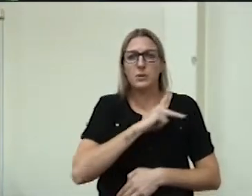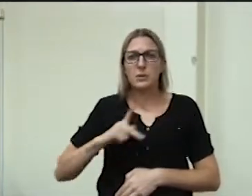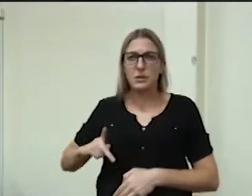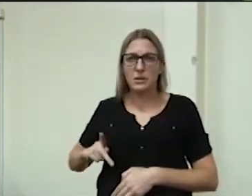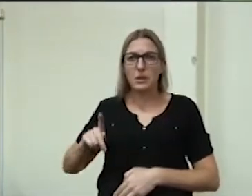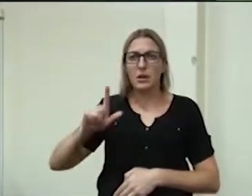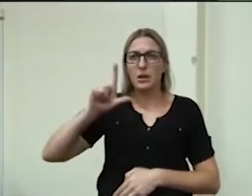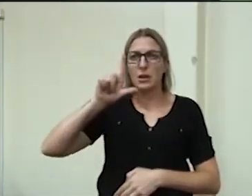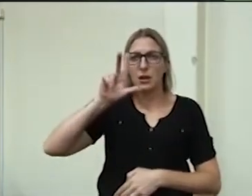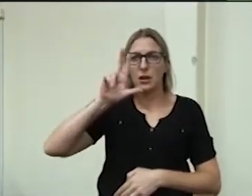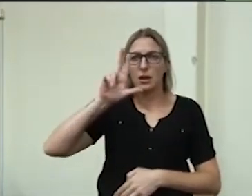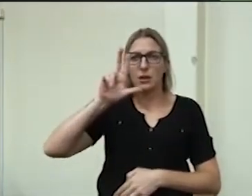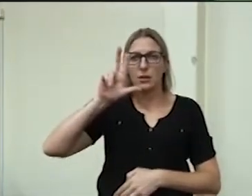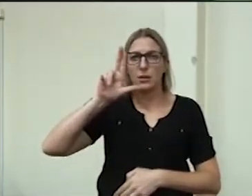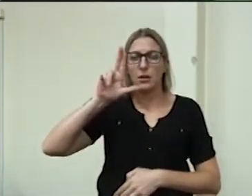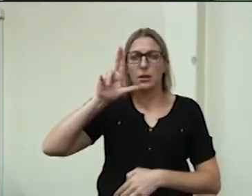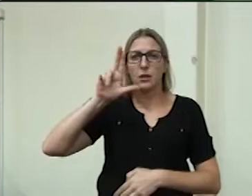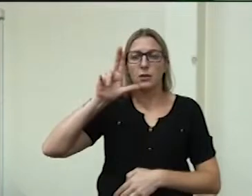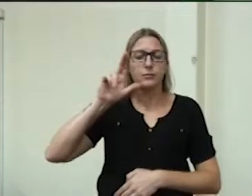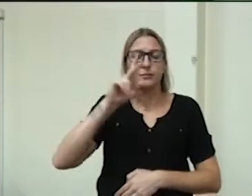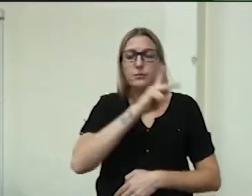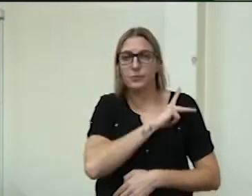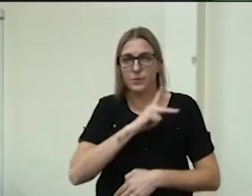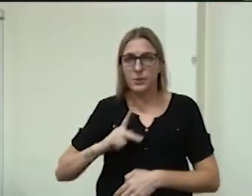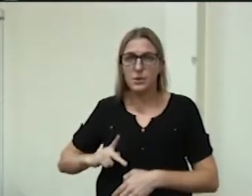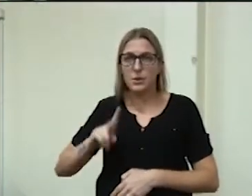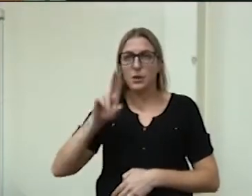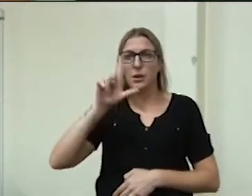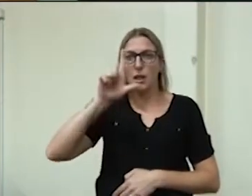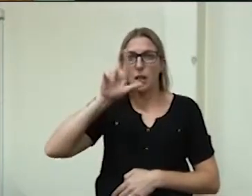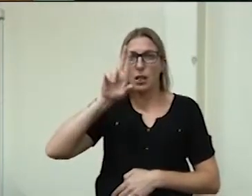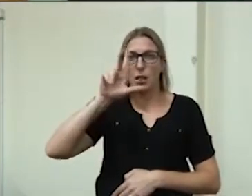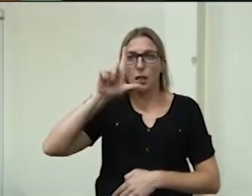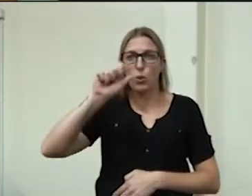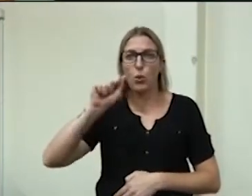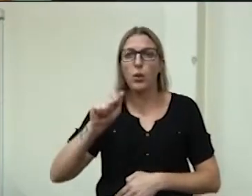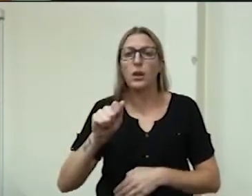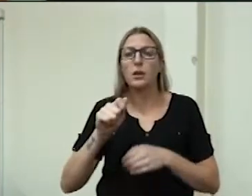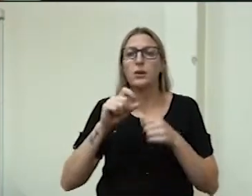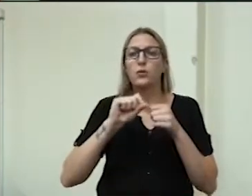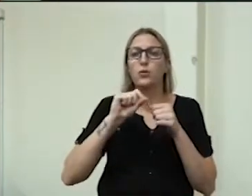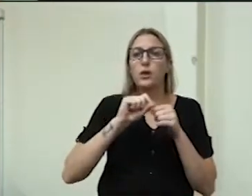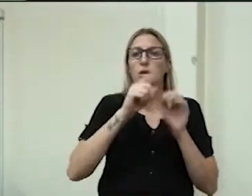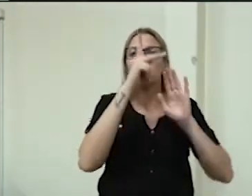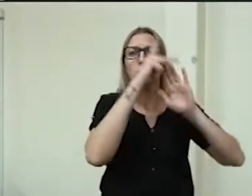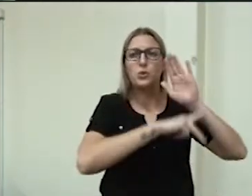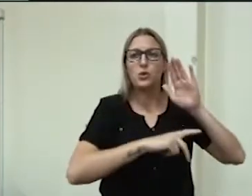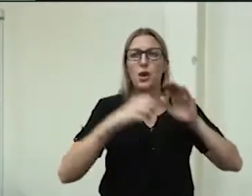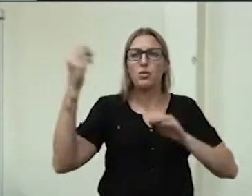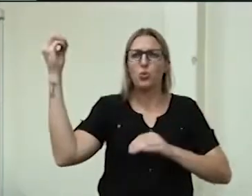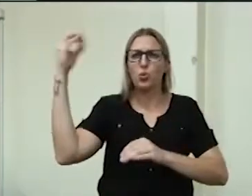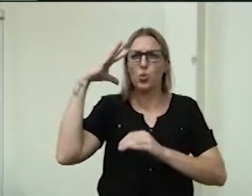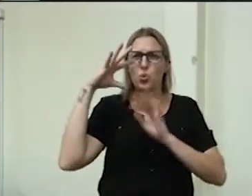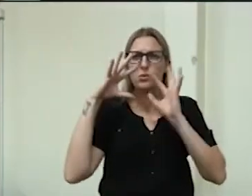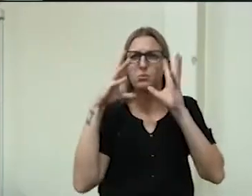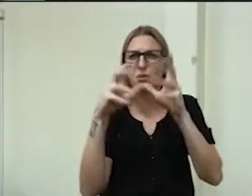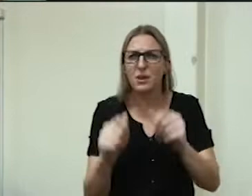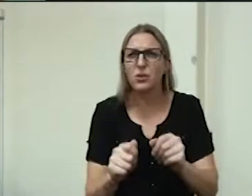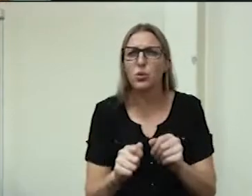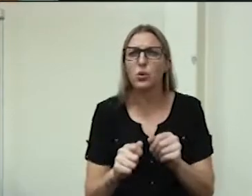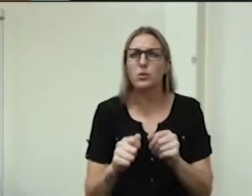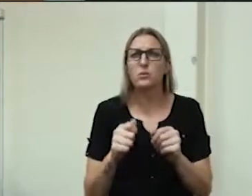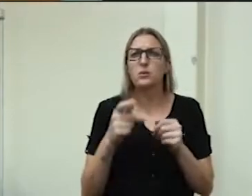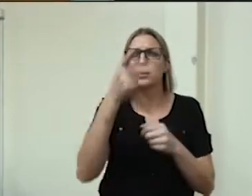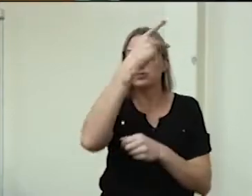para Todos. No interior, as pessoas estão lá no meio do nada, fez uma casinha, tem direito à luz elétrica. Né?